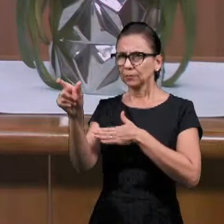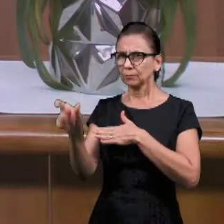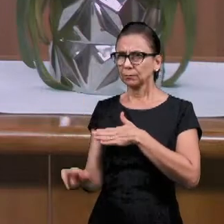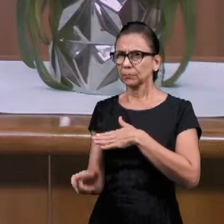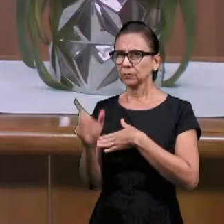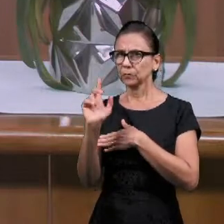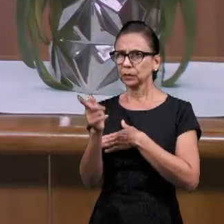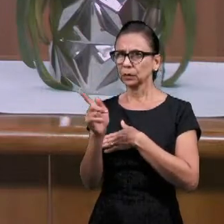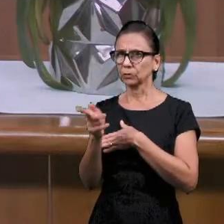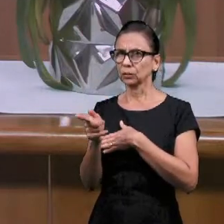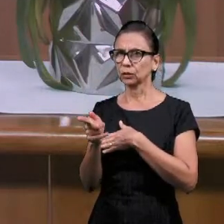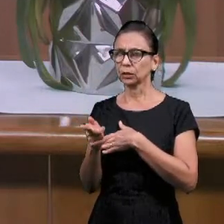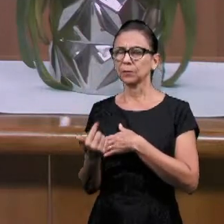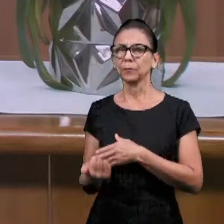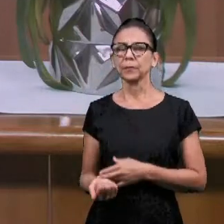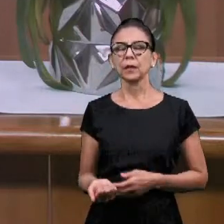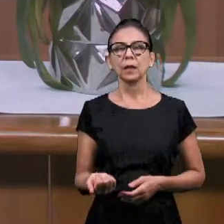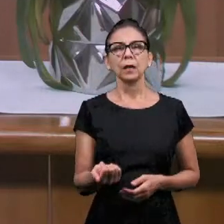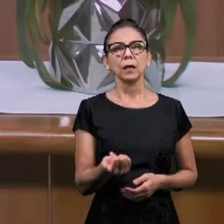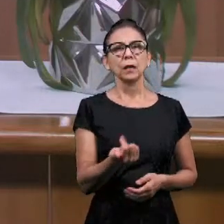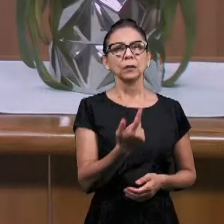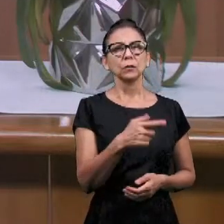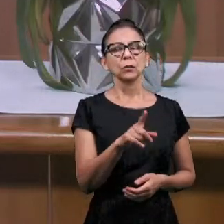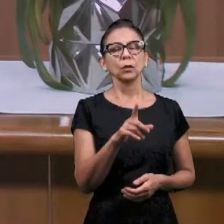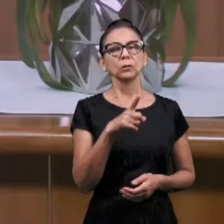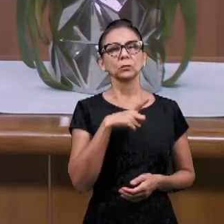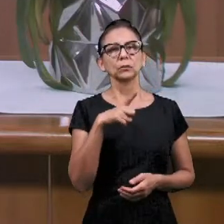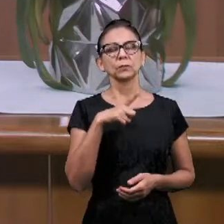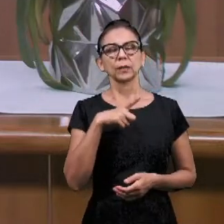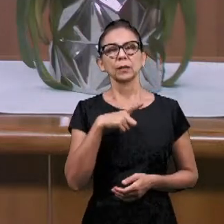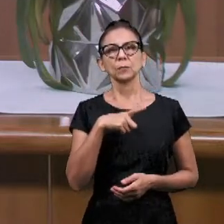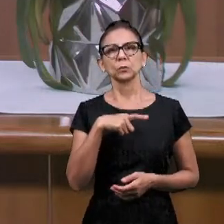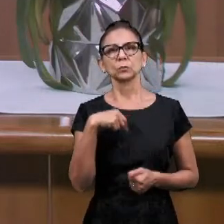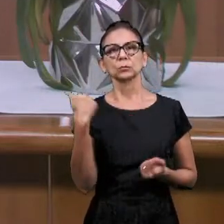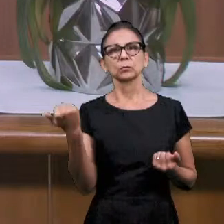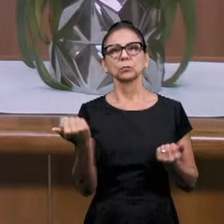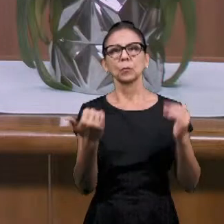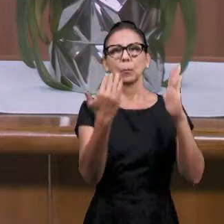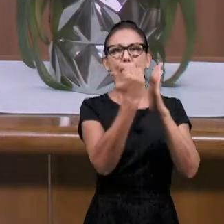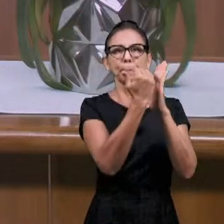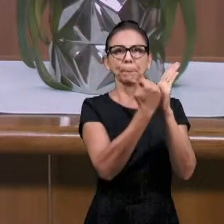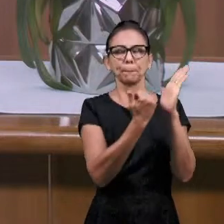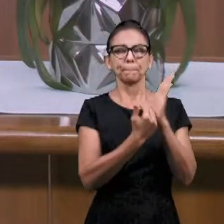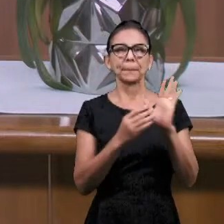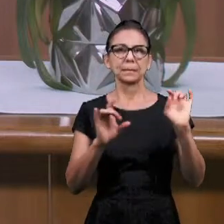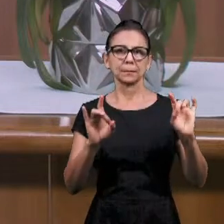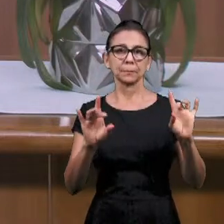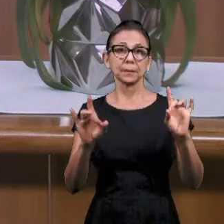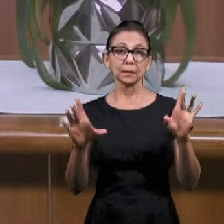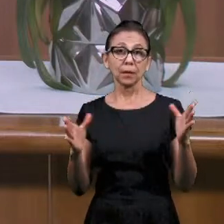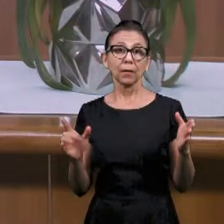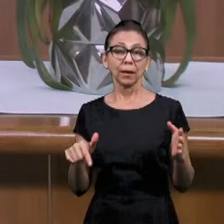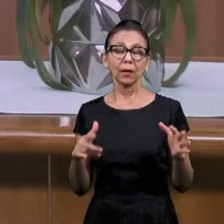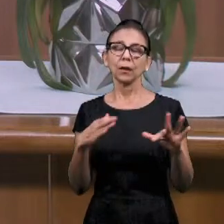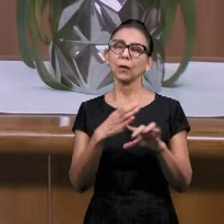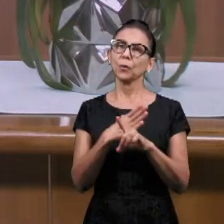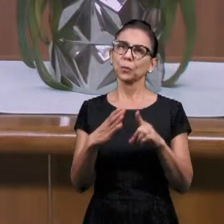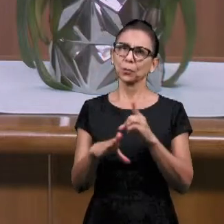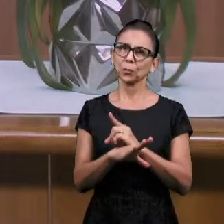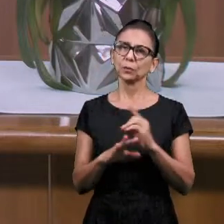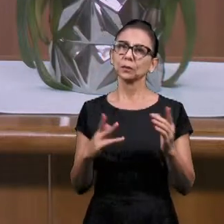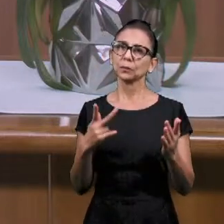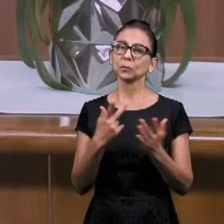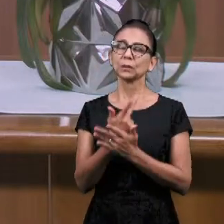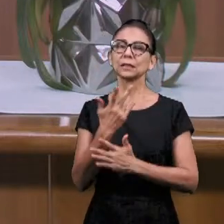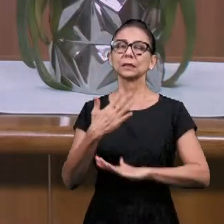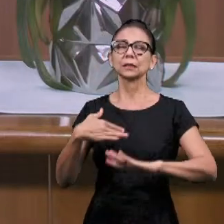de ter, num outro link, uma transmissão especial, num culto que aconteceu na igreja que